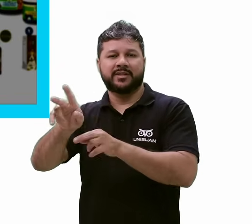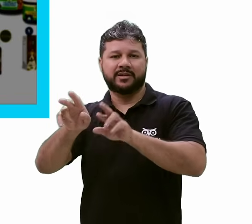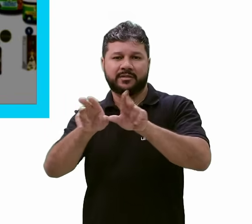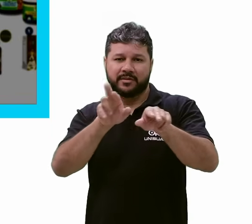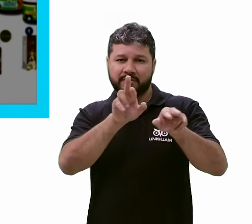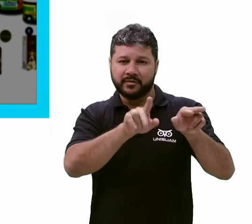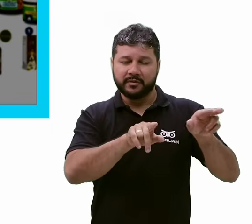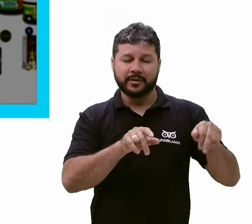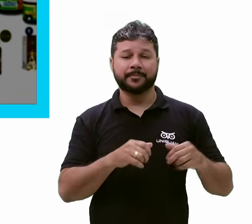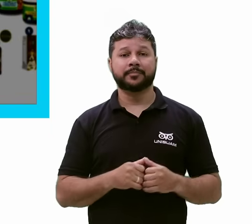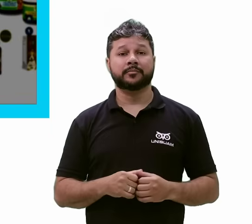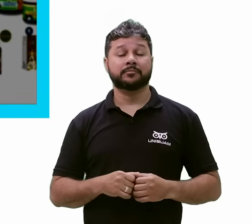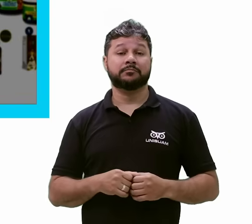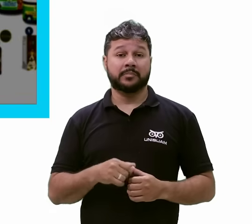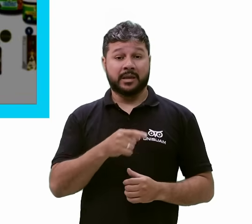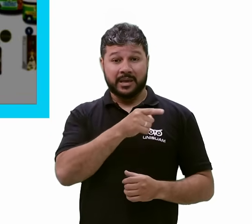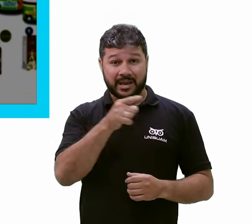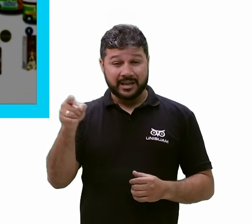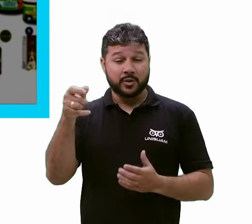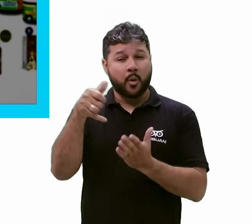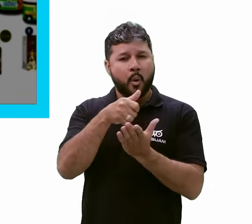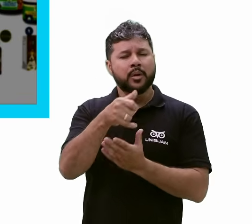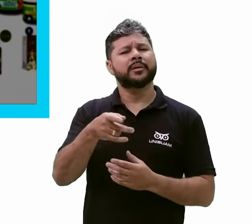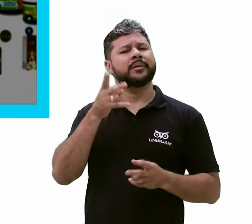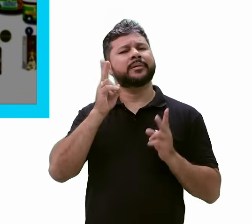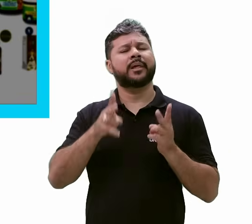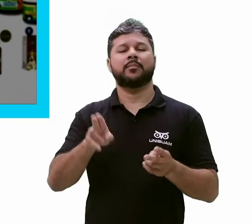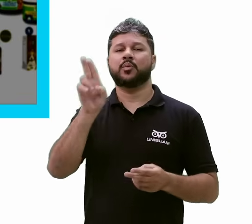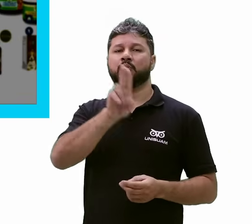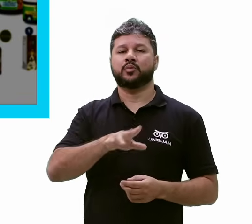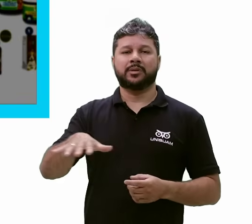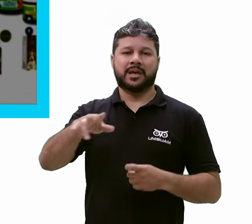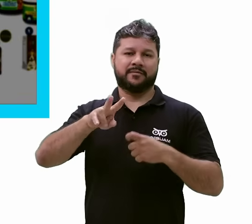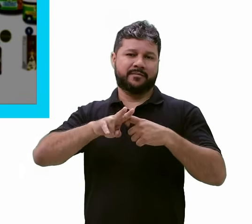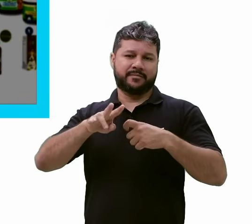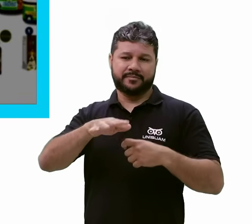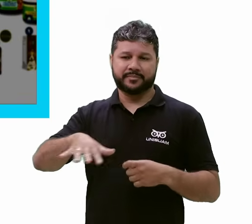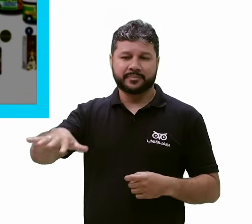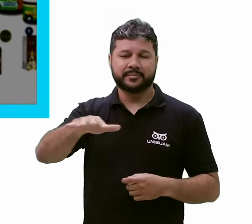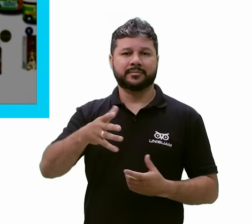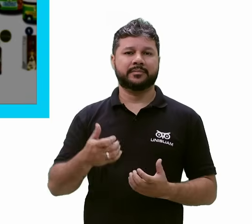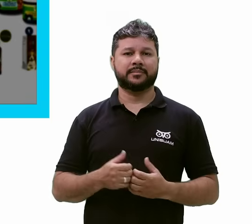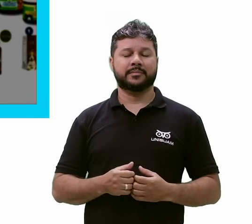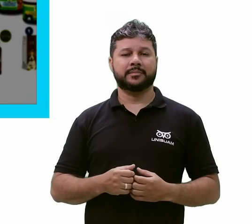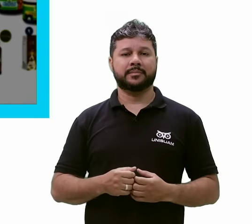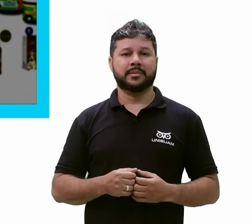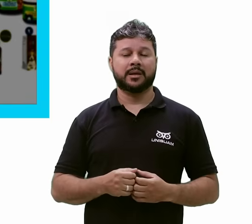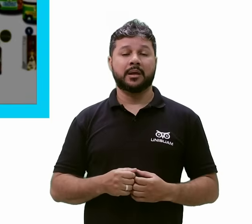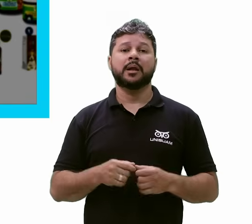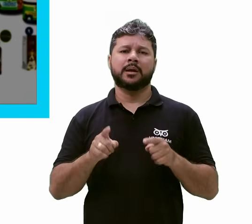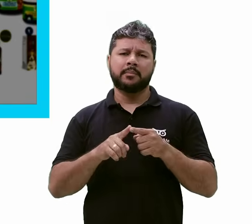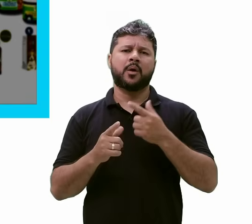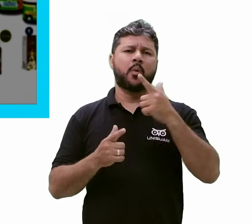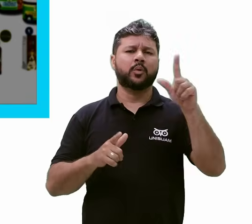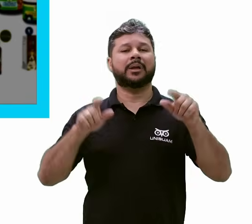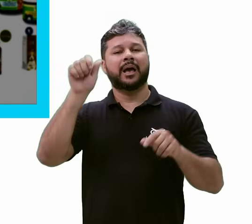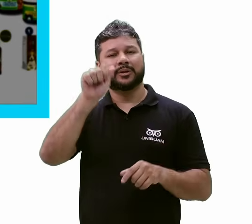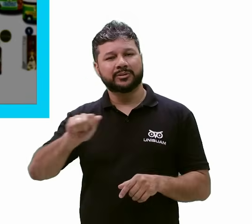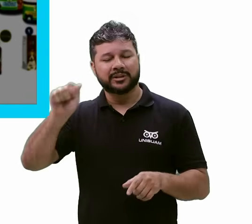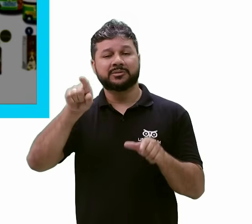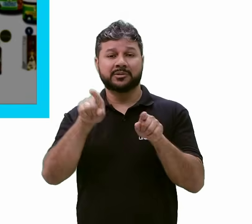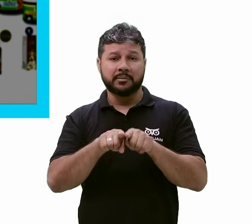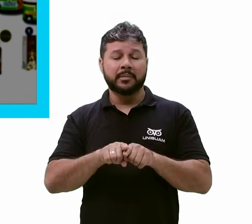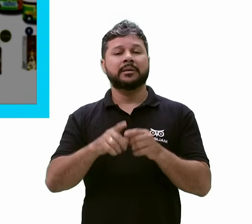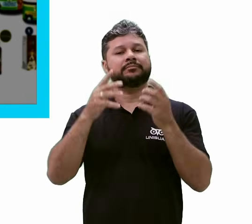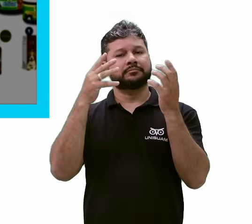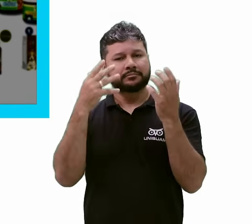de apresentações de óleos. E eram esses óleos que a gente sempre usou na medicina veterinária, não só da PEP, mas das